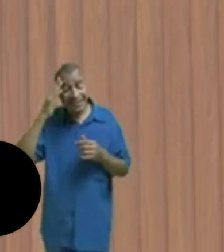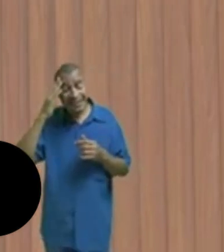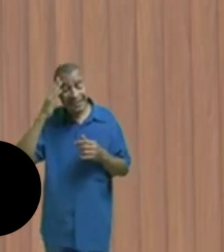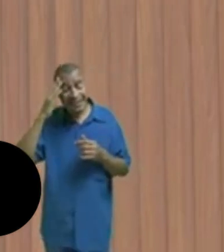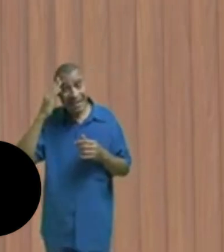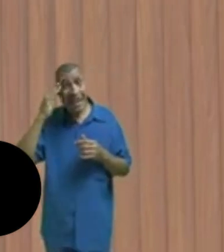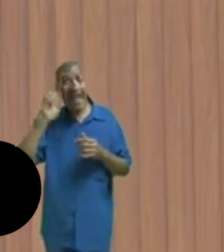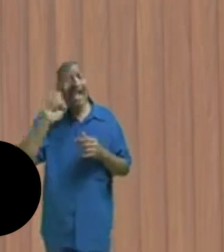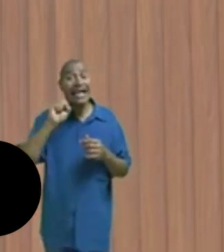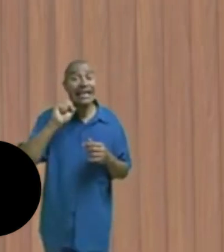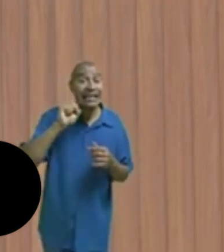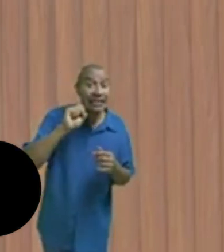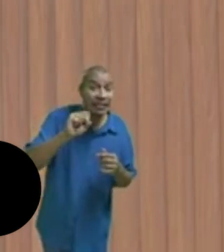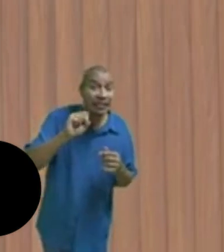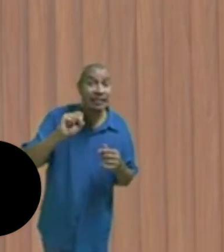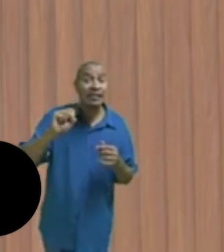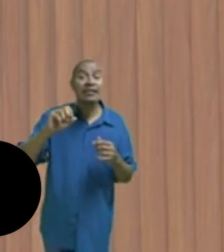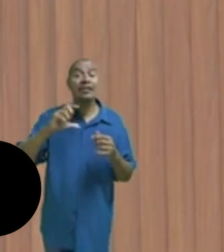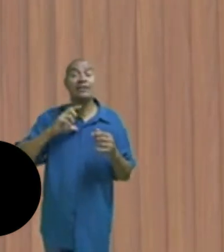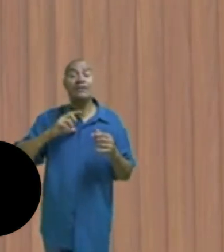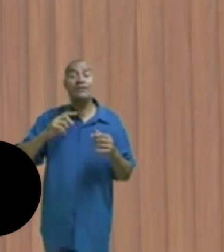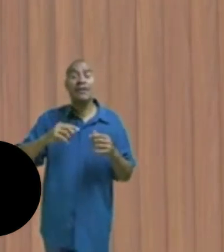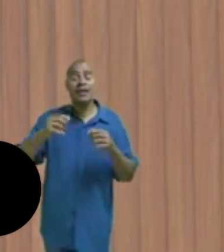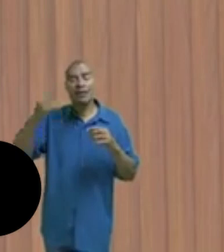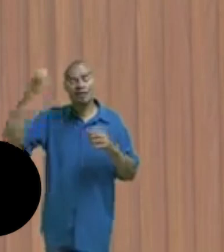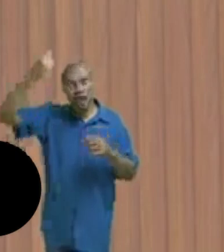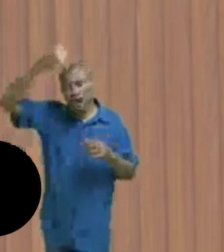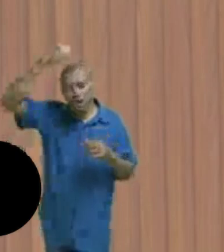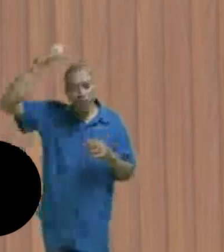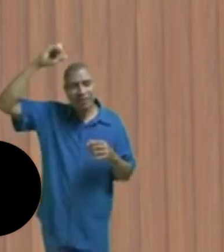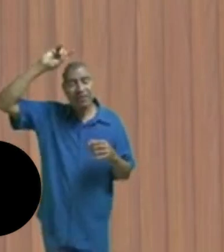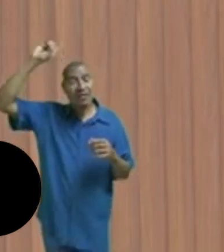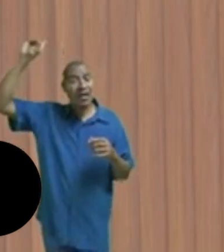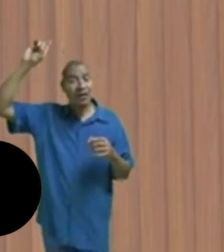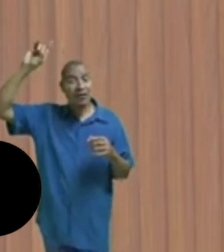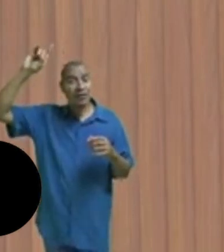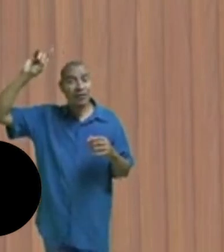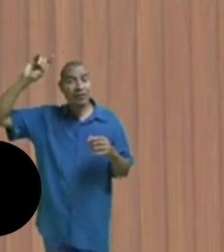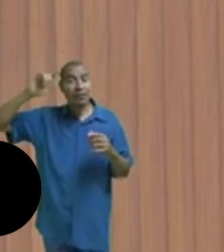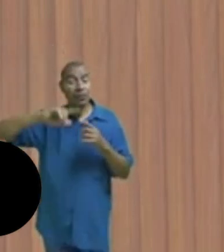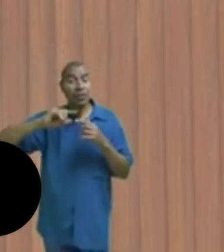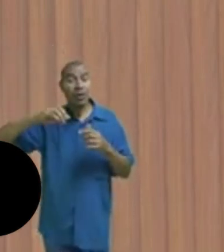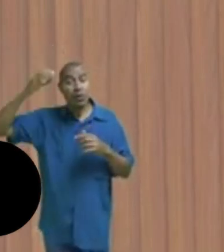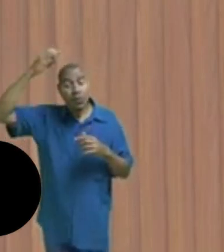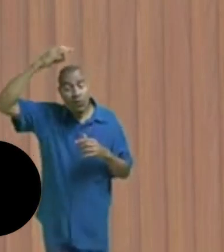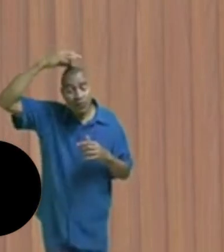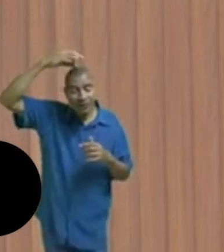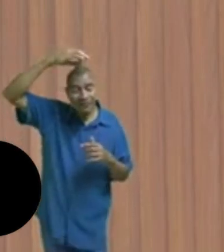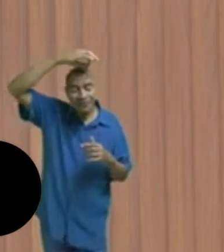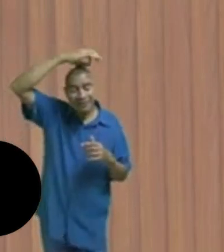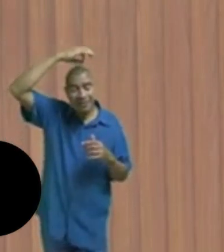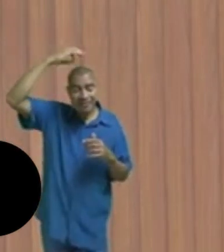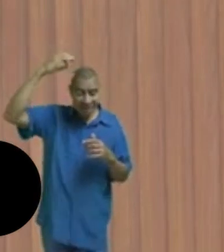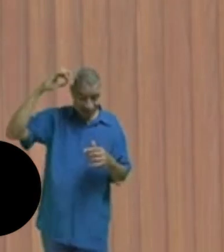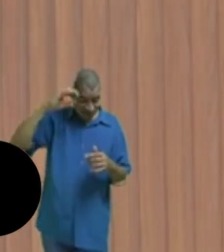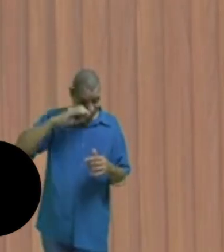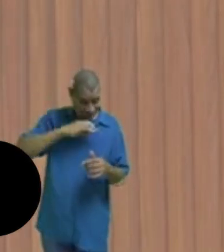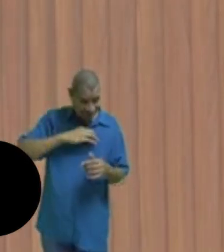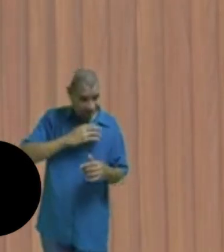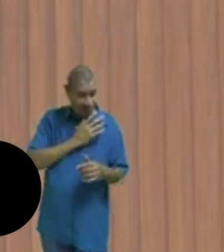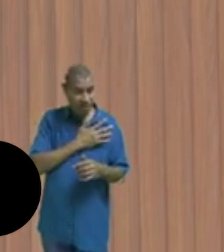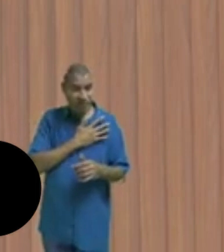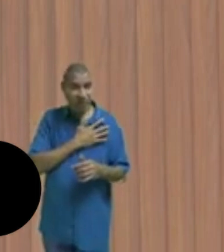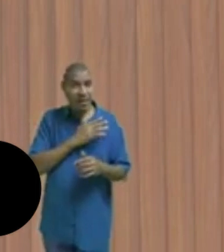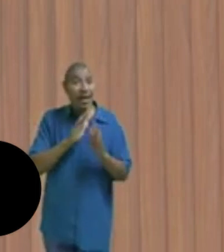Deus, ela só será alimento para você a partir do momento que o Espírito Santo ministrar o seu coração, irmãos. Porque a